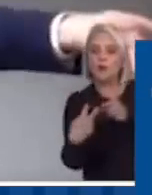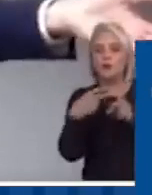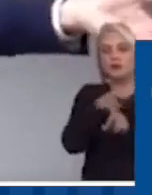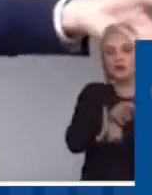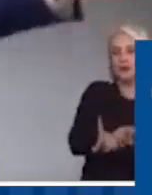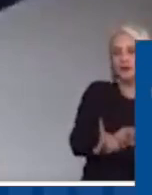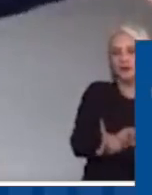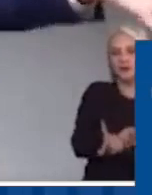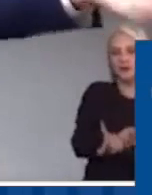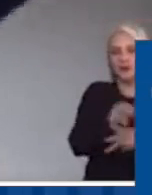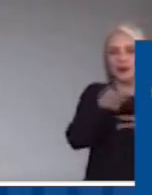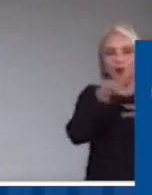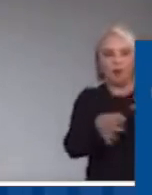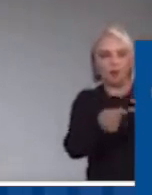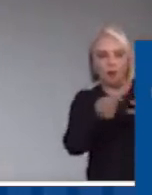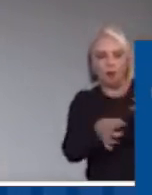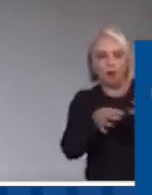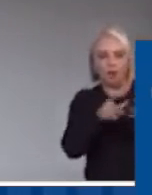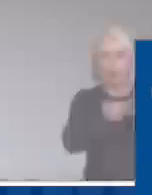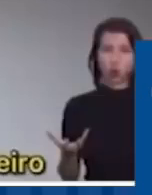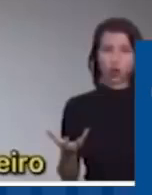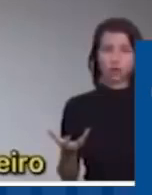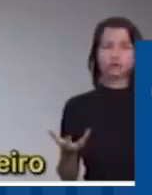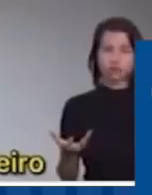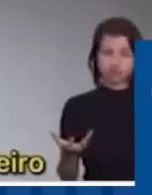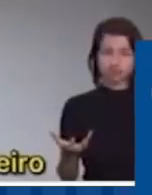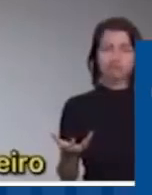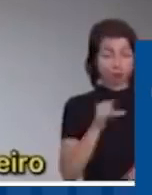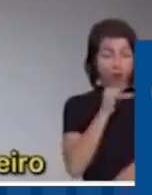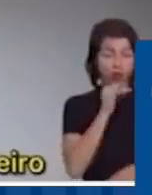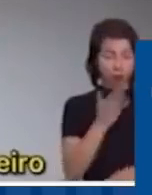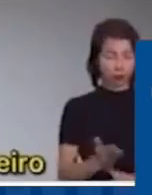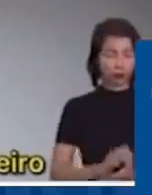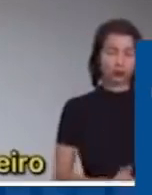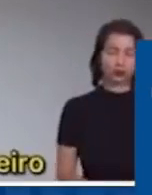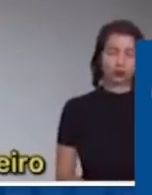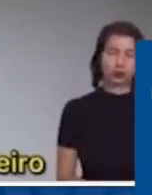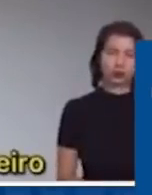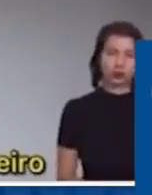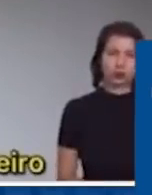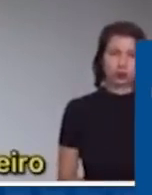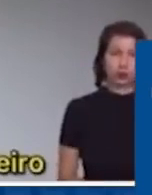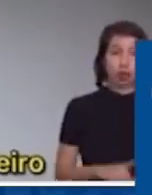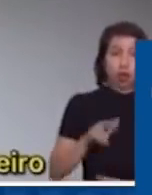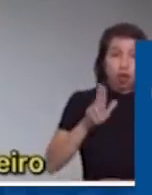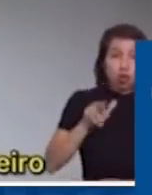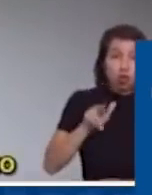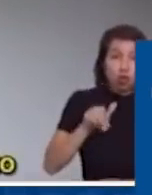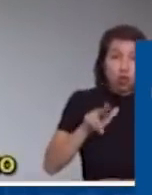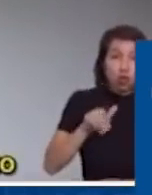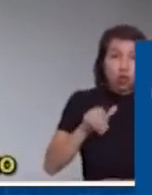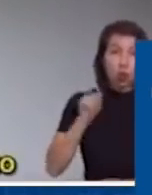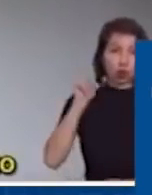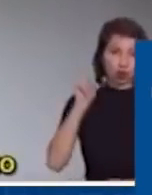tempo, poder, ele ser o problema e ele ser a solução. Não, nunca foi aprovado pelo Congresso